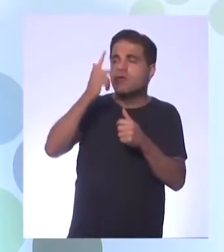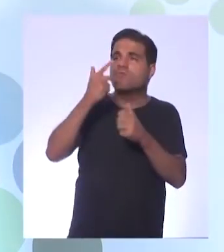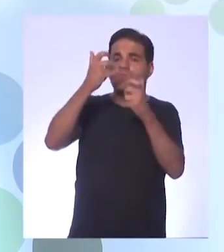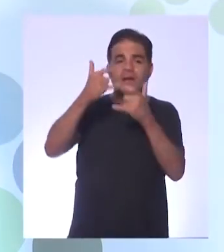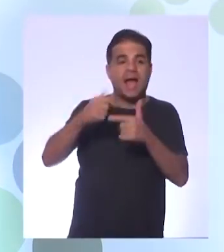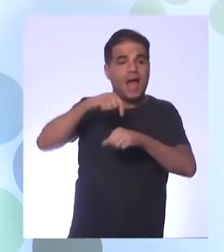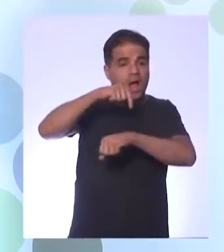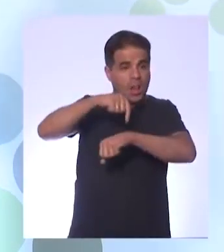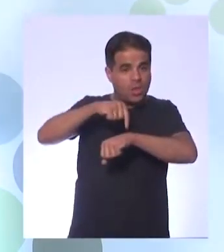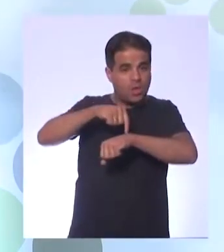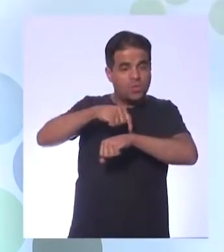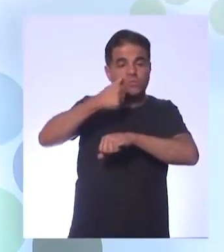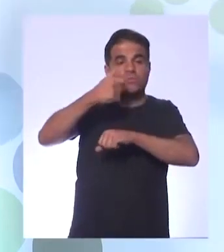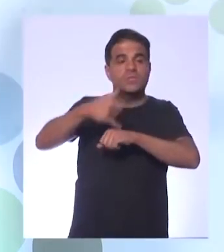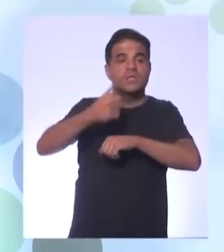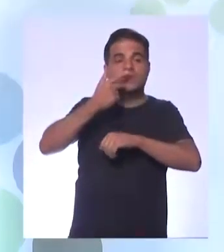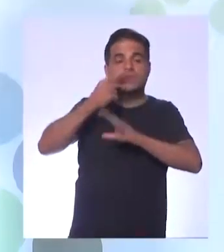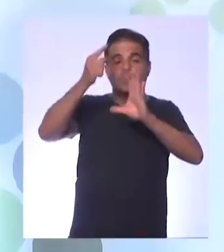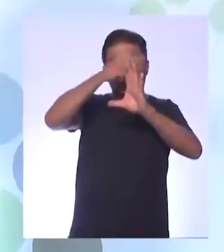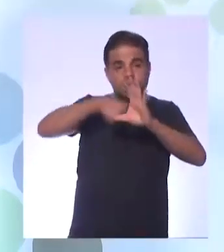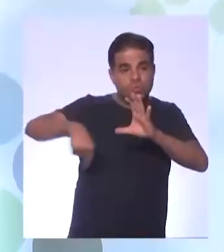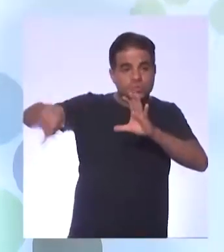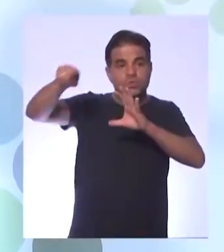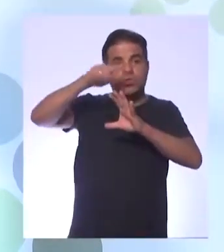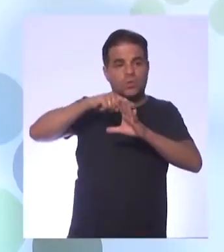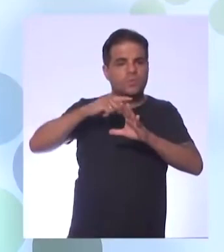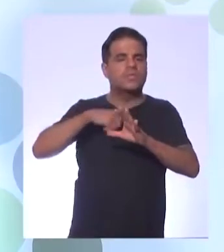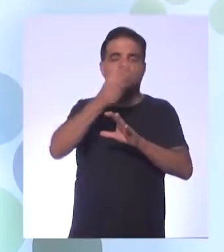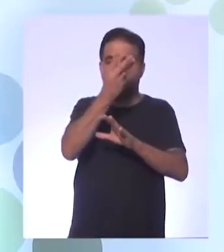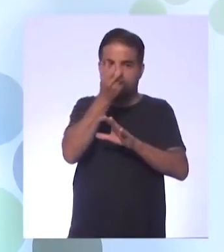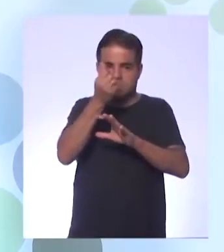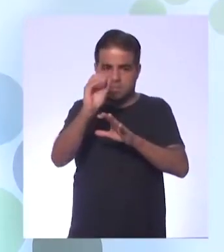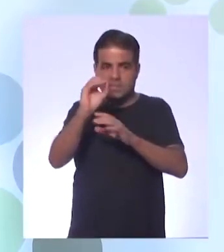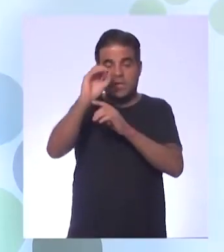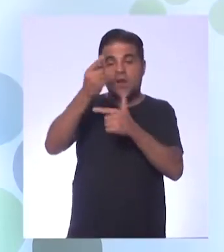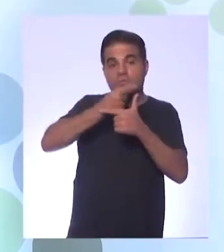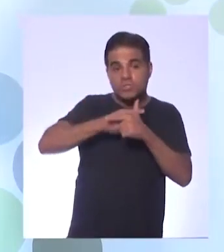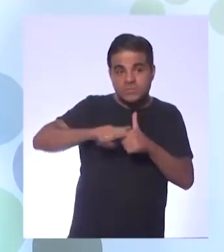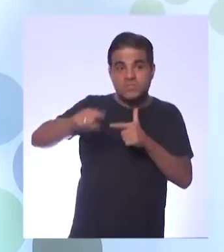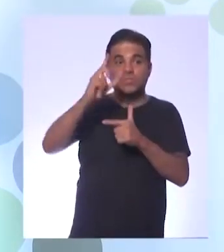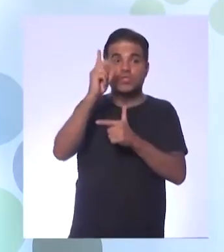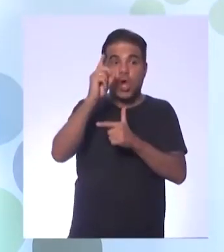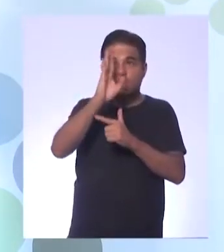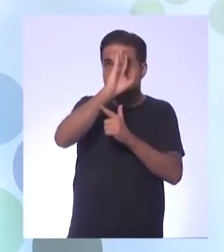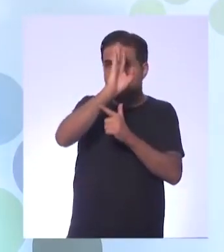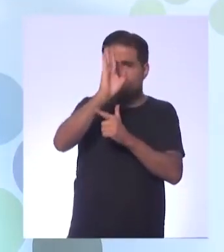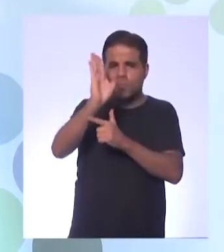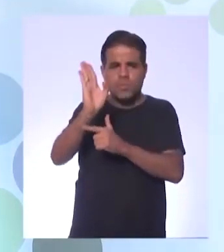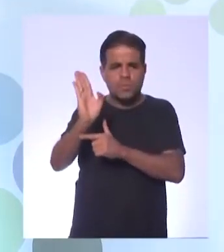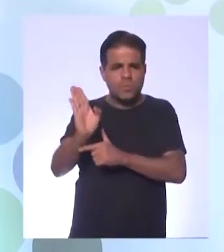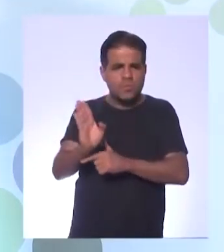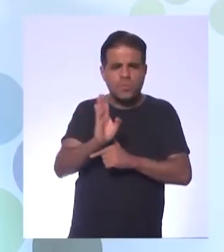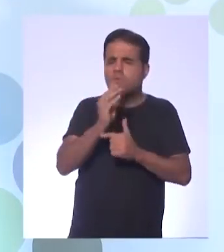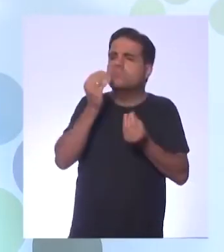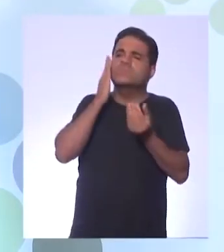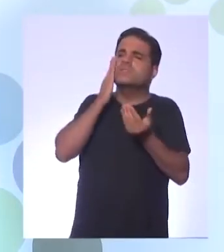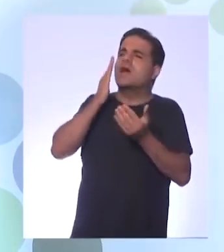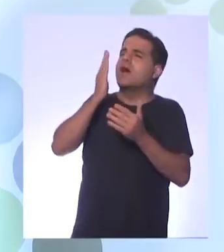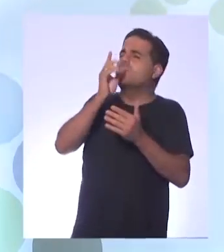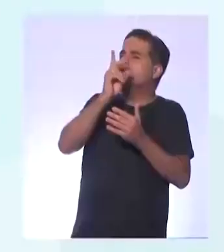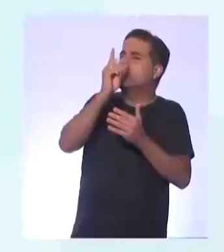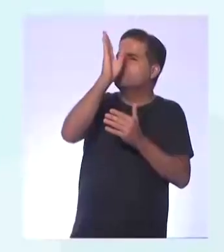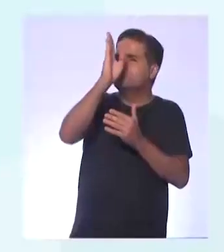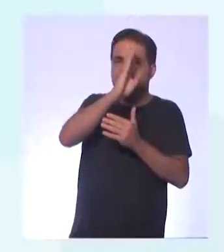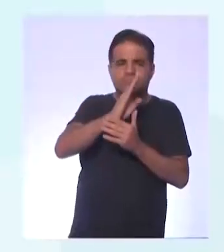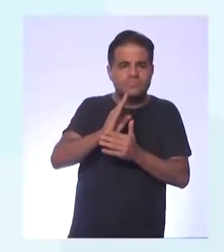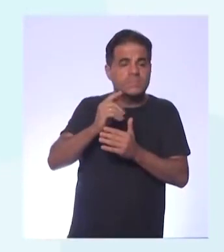num relógio, a gente está falando numa circunferência, que tem os seus 360 graus, dividido em 12 partes. Aí você fala, por que você sabe que são 12 partes? Ó,